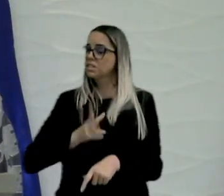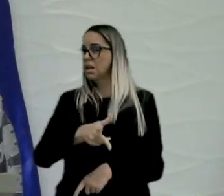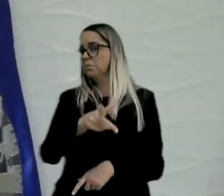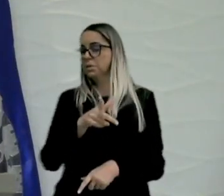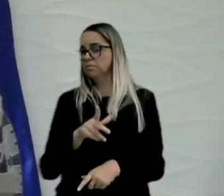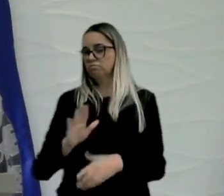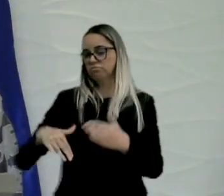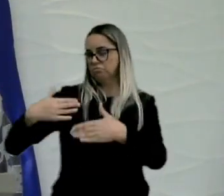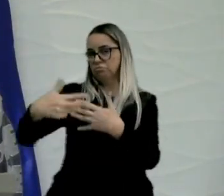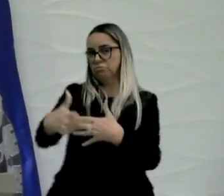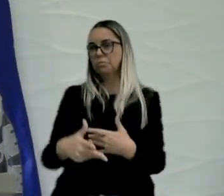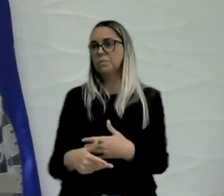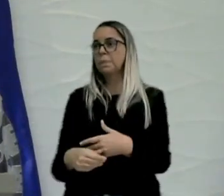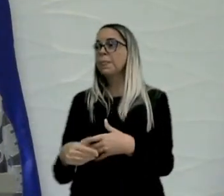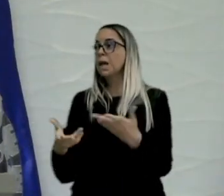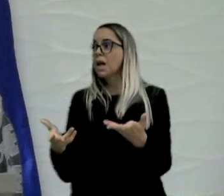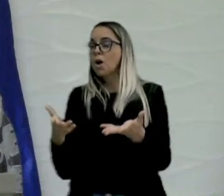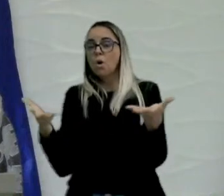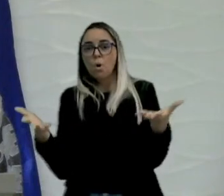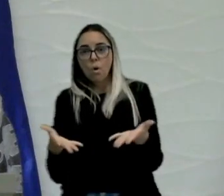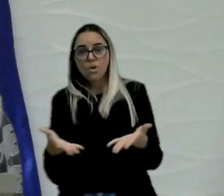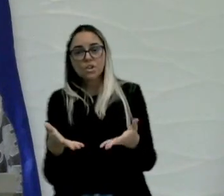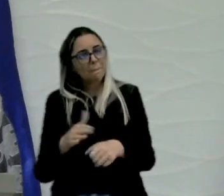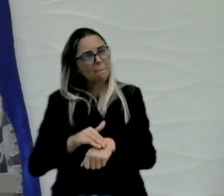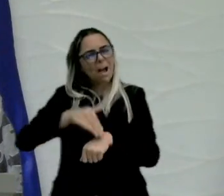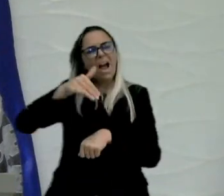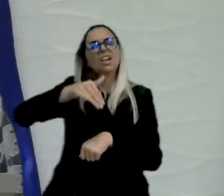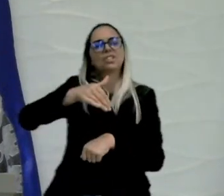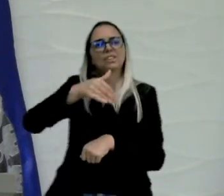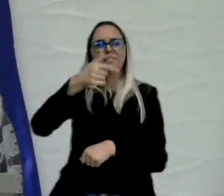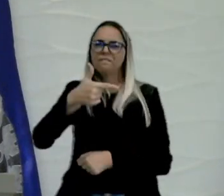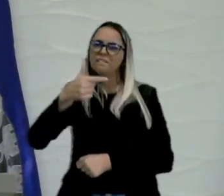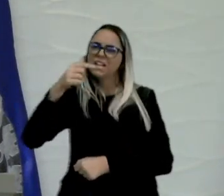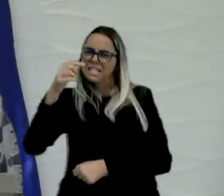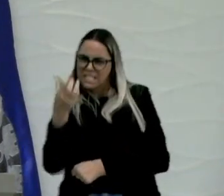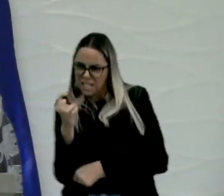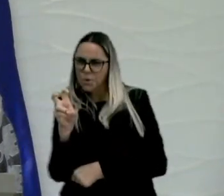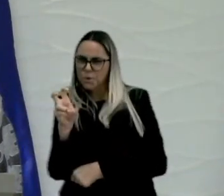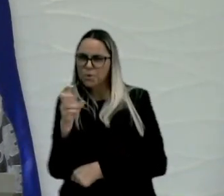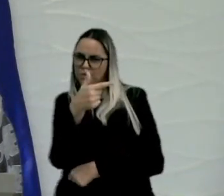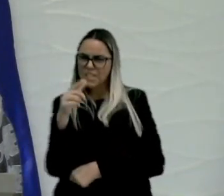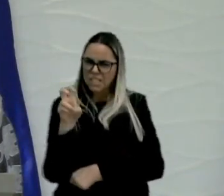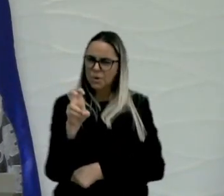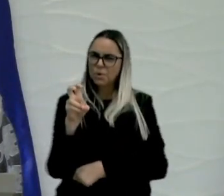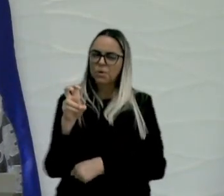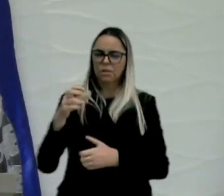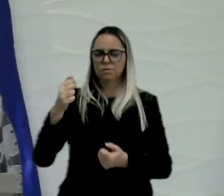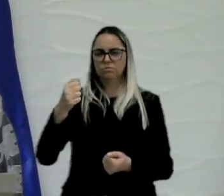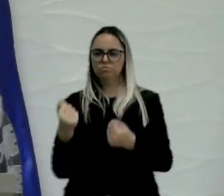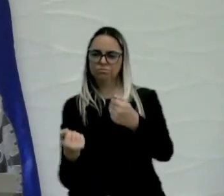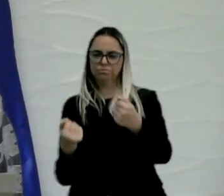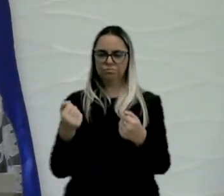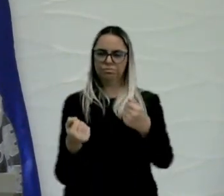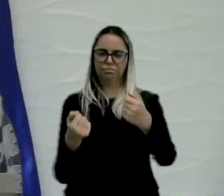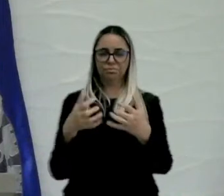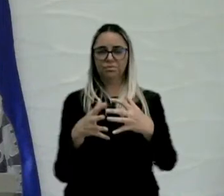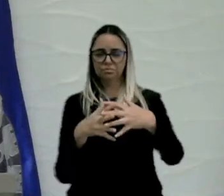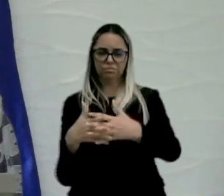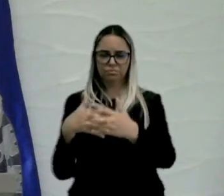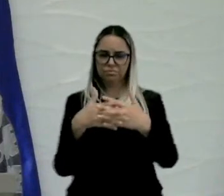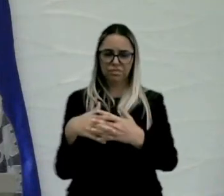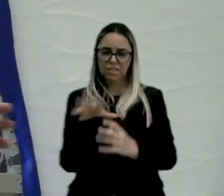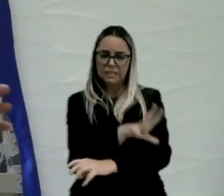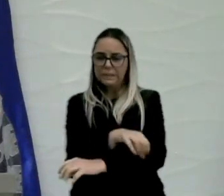fazendo hoje tem mais de 25 tratores espalhados no município até o dia de ontem